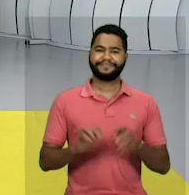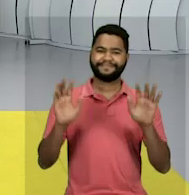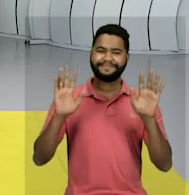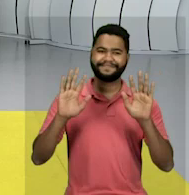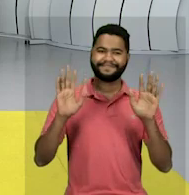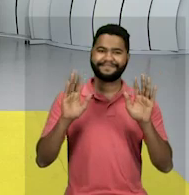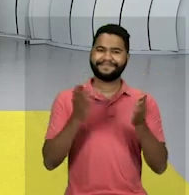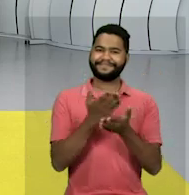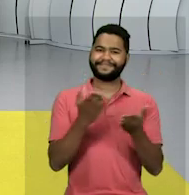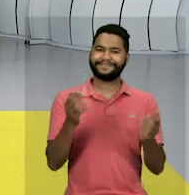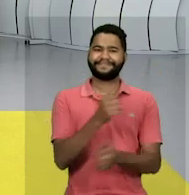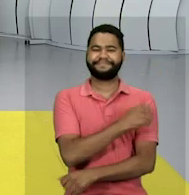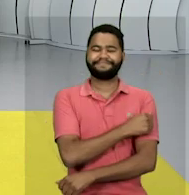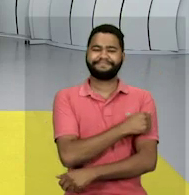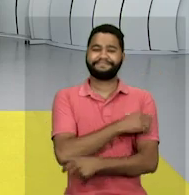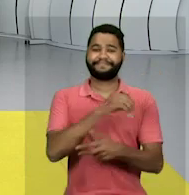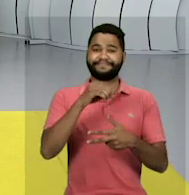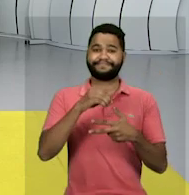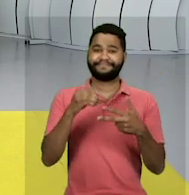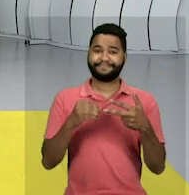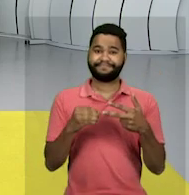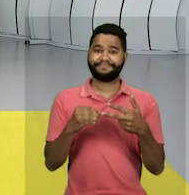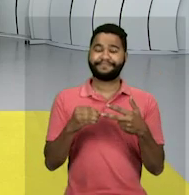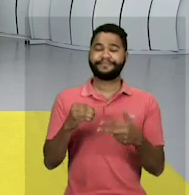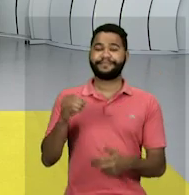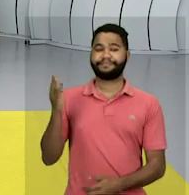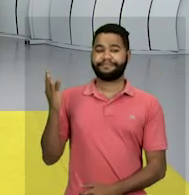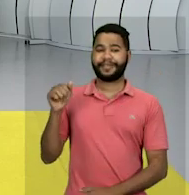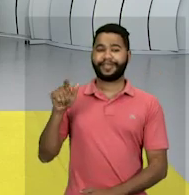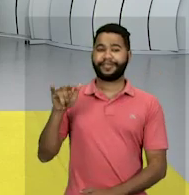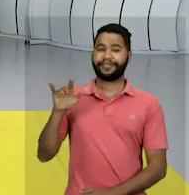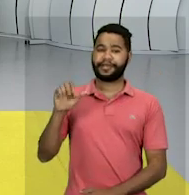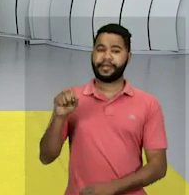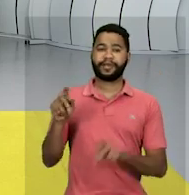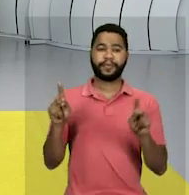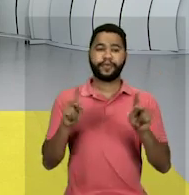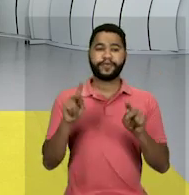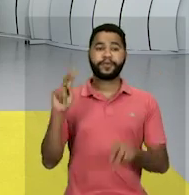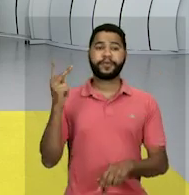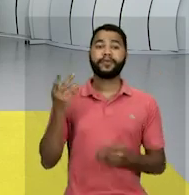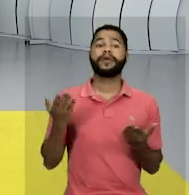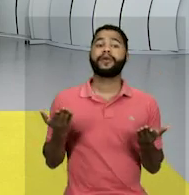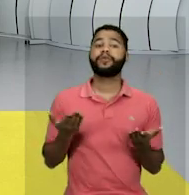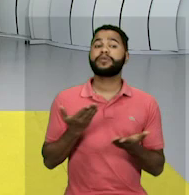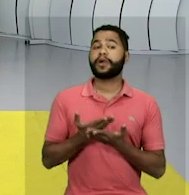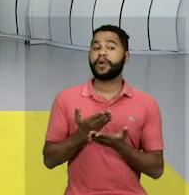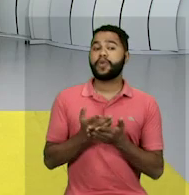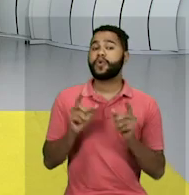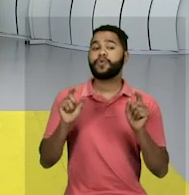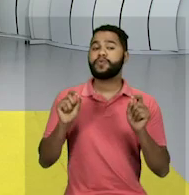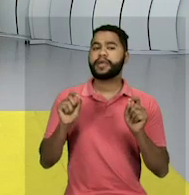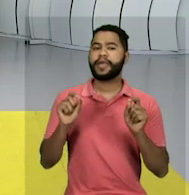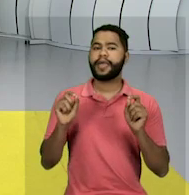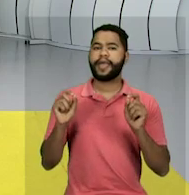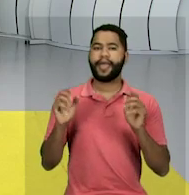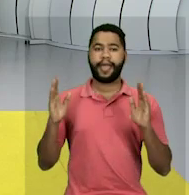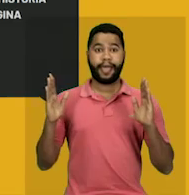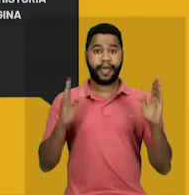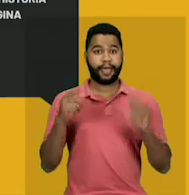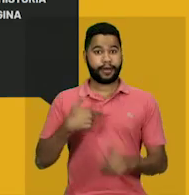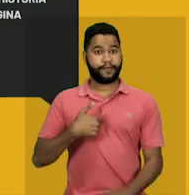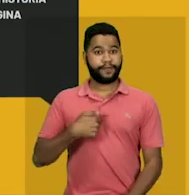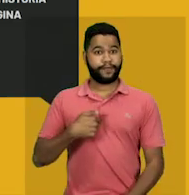Olá, aluno! Olá, aluna do Enem. Meu nome é Angélica, sou professora de História e na aula de hoje nós vamos falar sobre a Era Vargas,